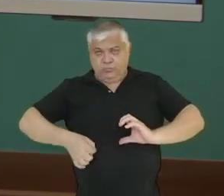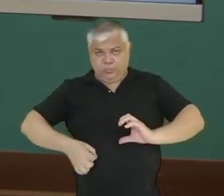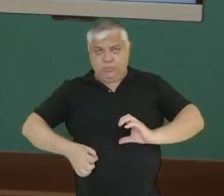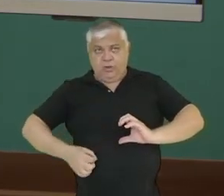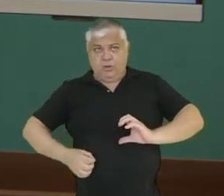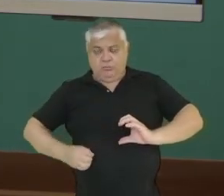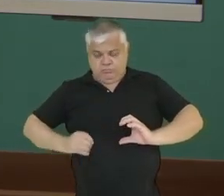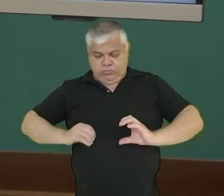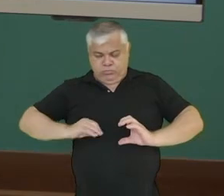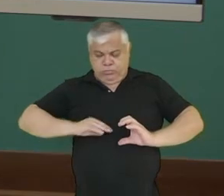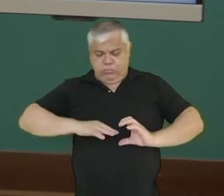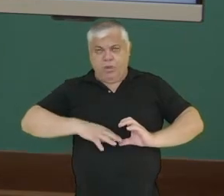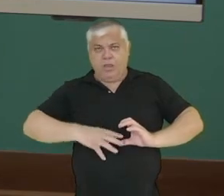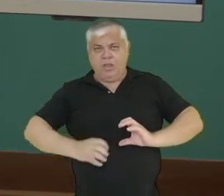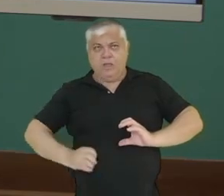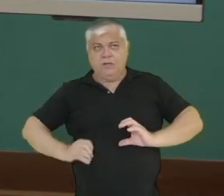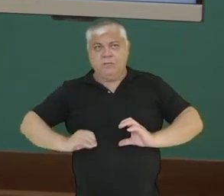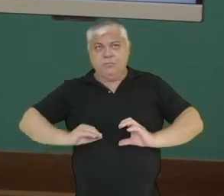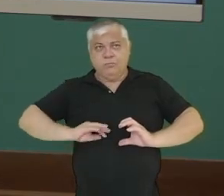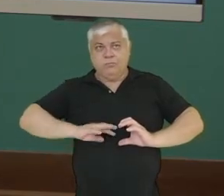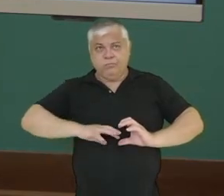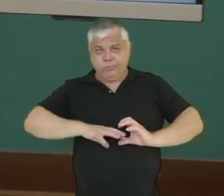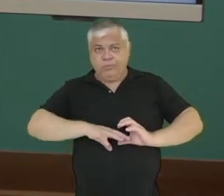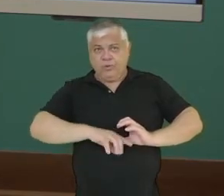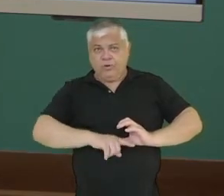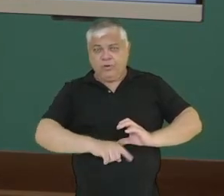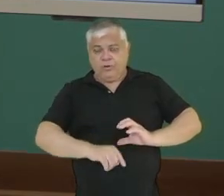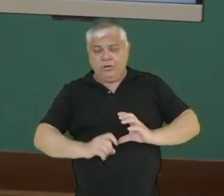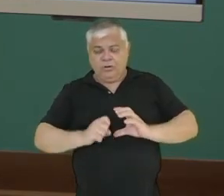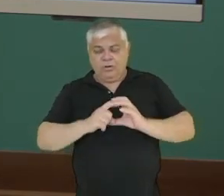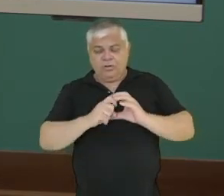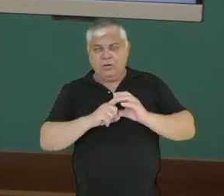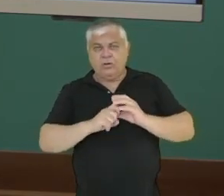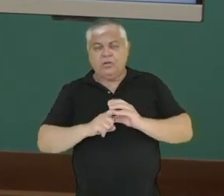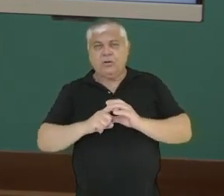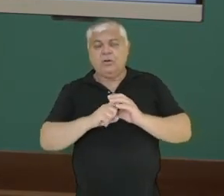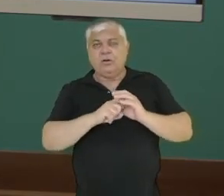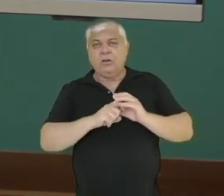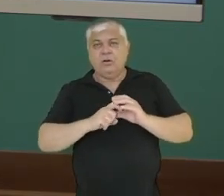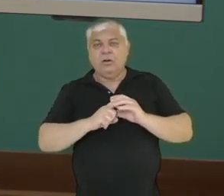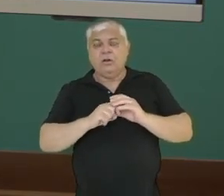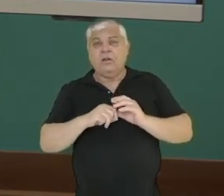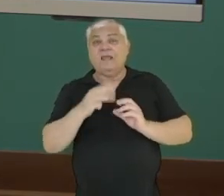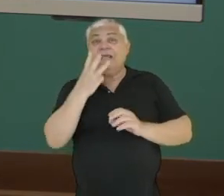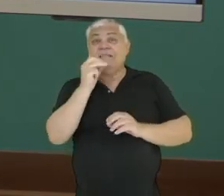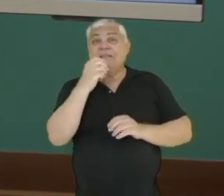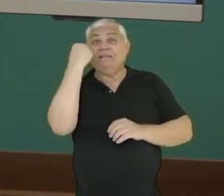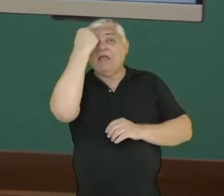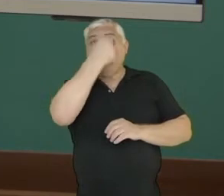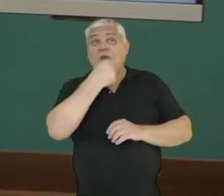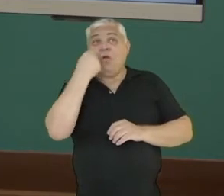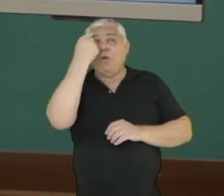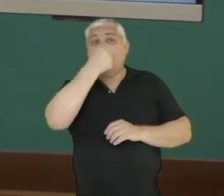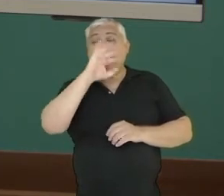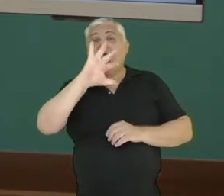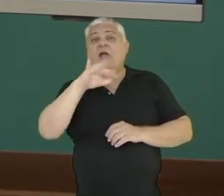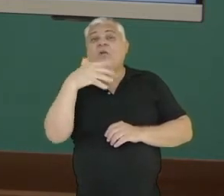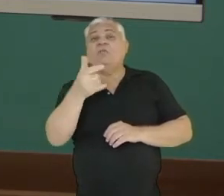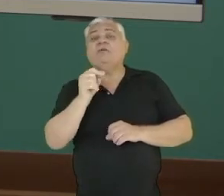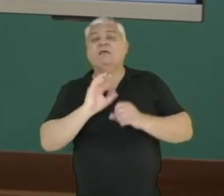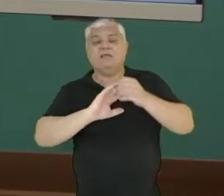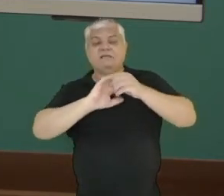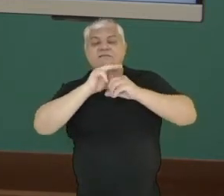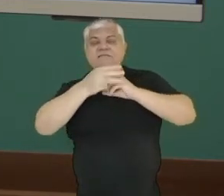liberado, ocorre a fecundação e mais ou menos 30 horas depois dessa fecundação ocorre o processo de divisão